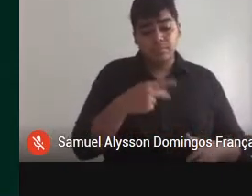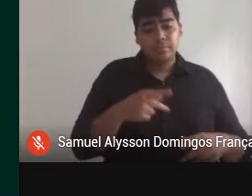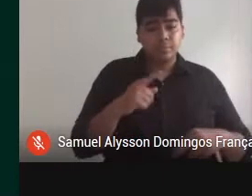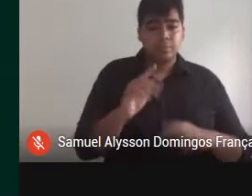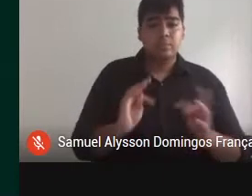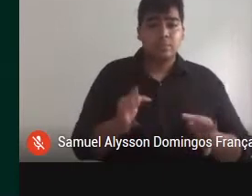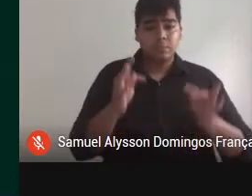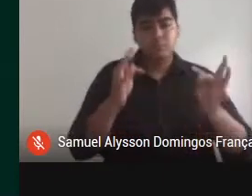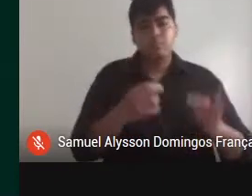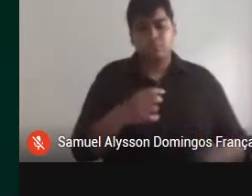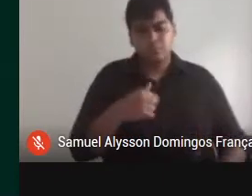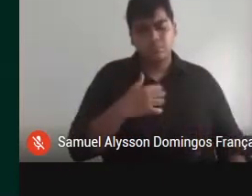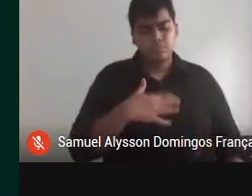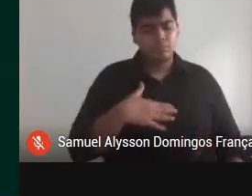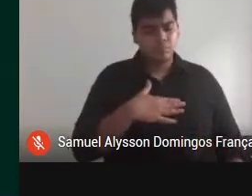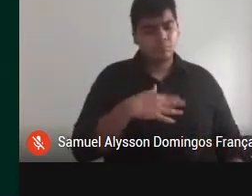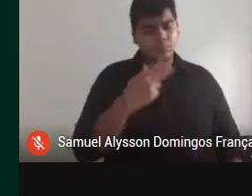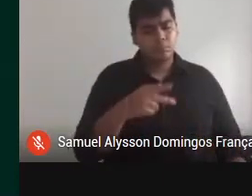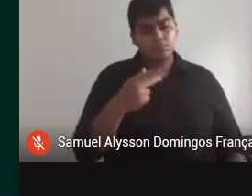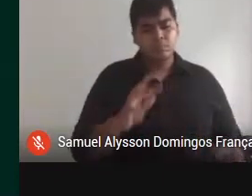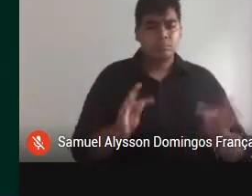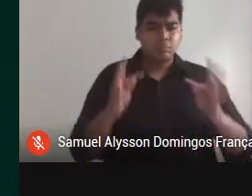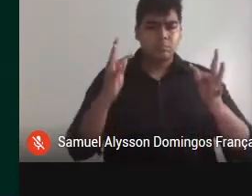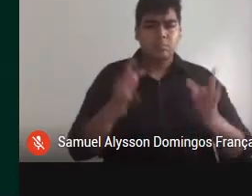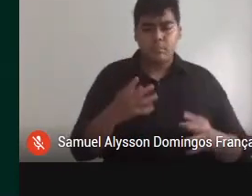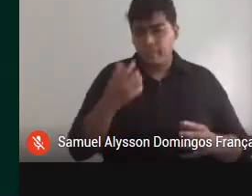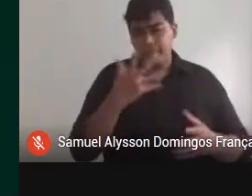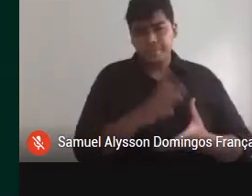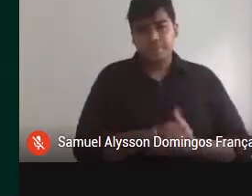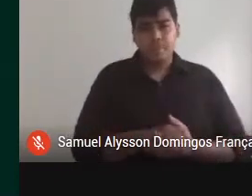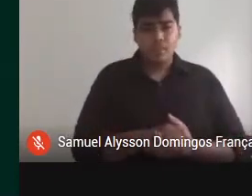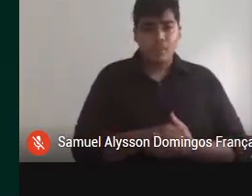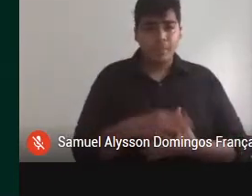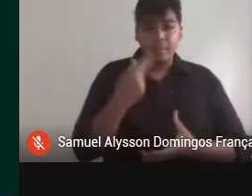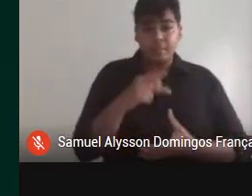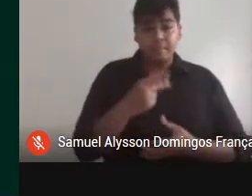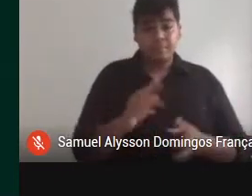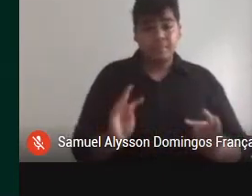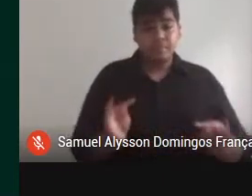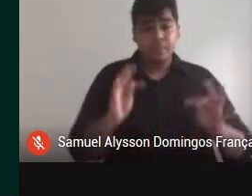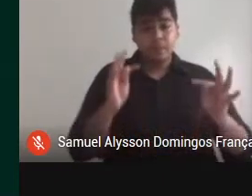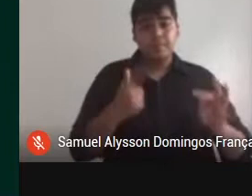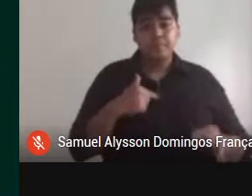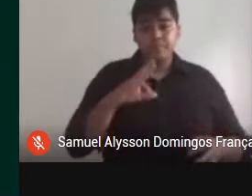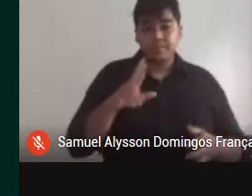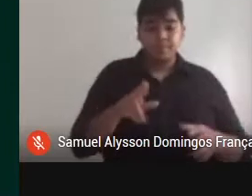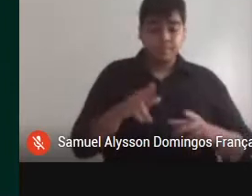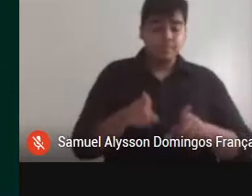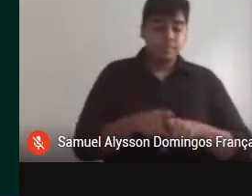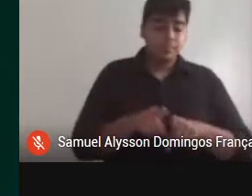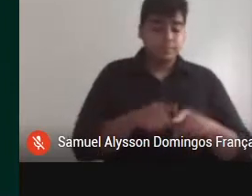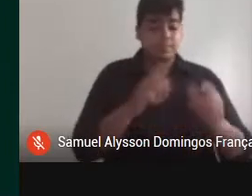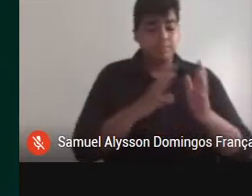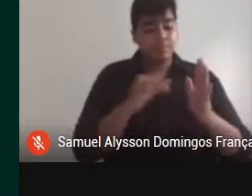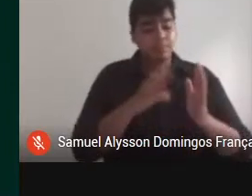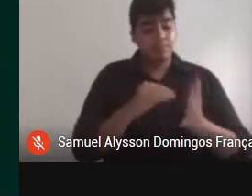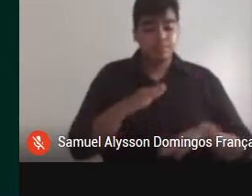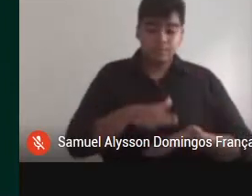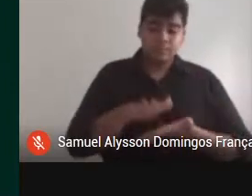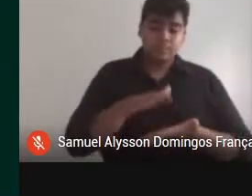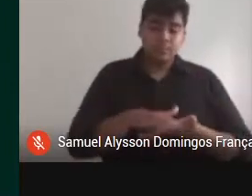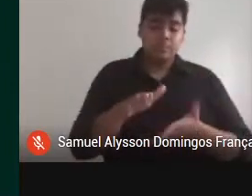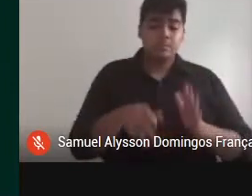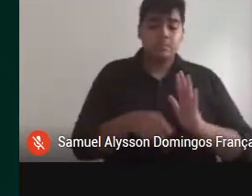muito bom de ser utilizado. E, além desse recurso, eu uso também modelos impressos, né, de